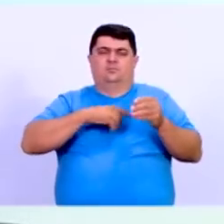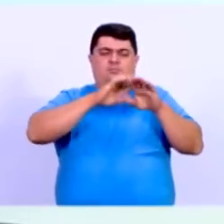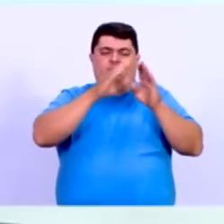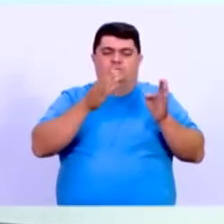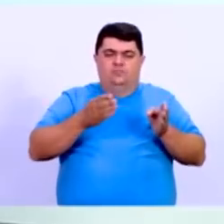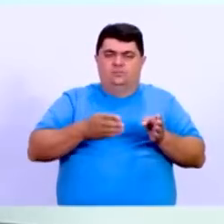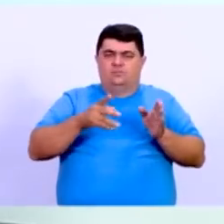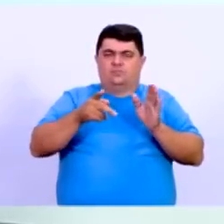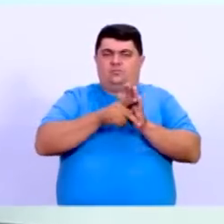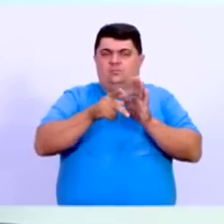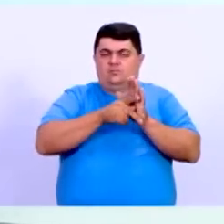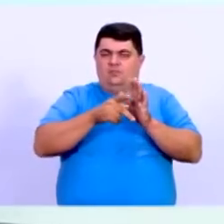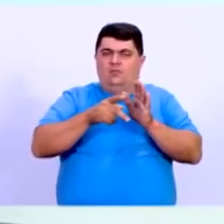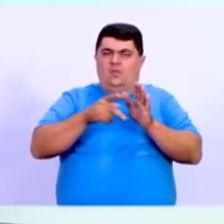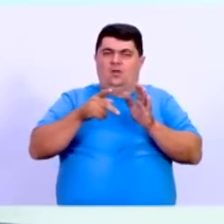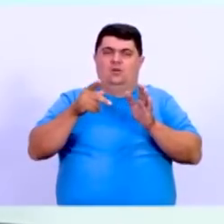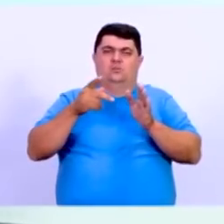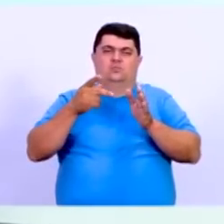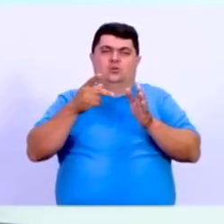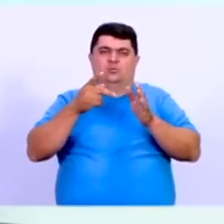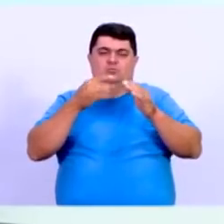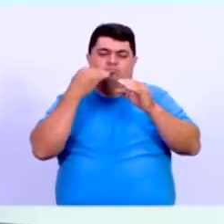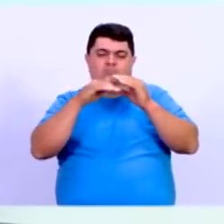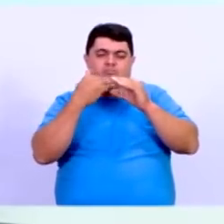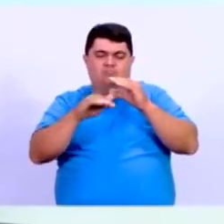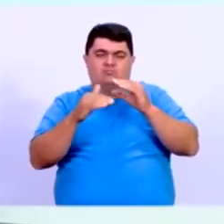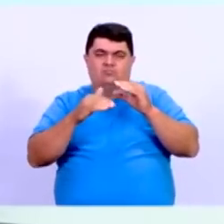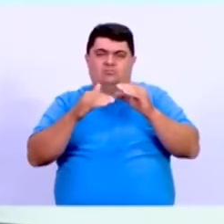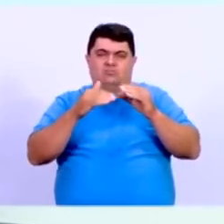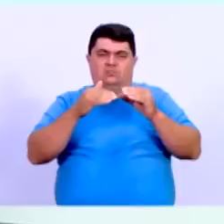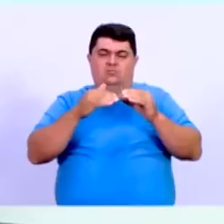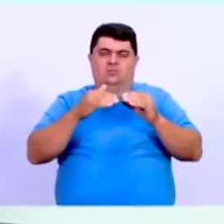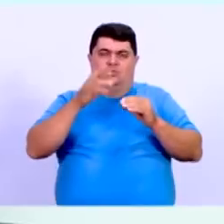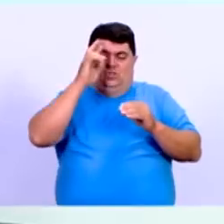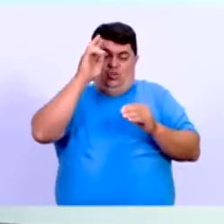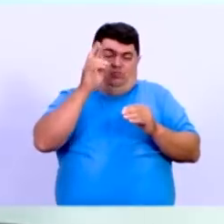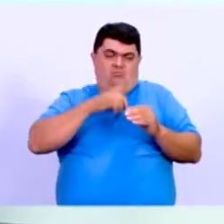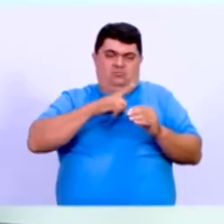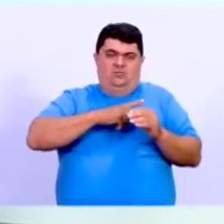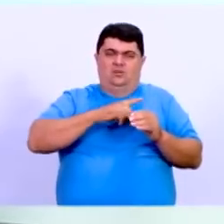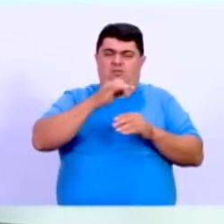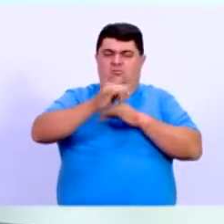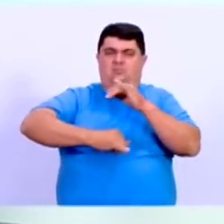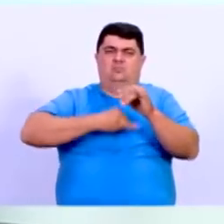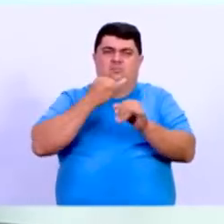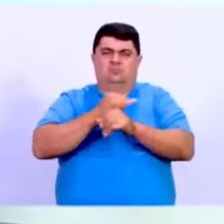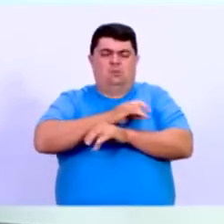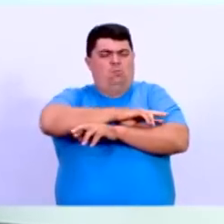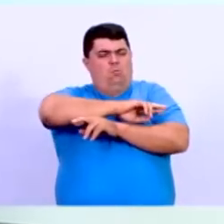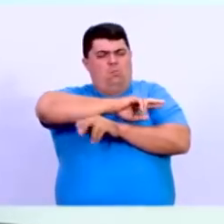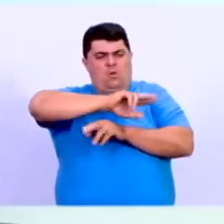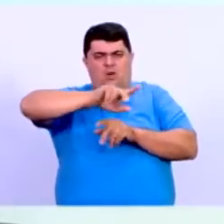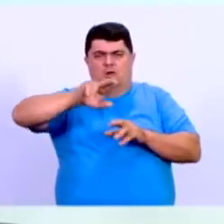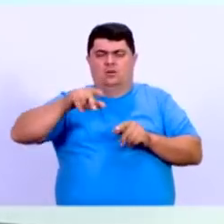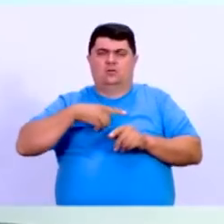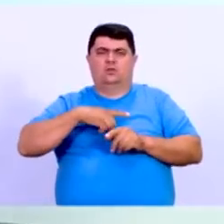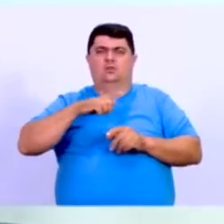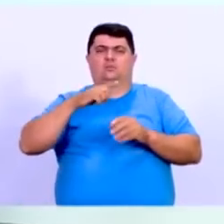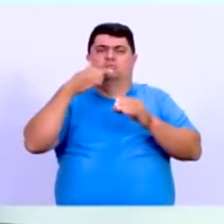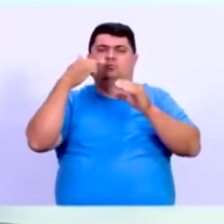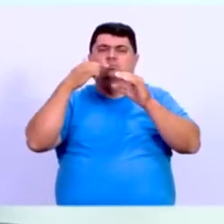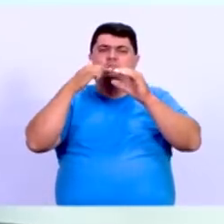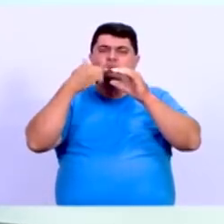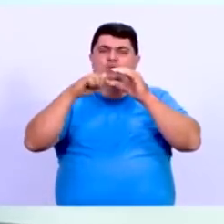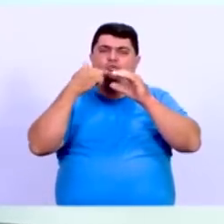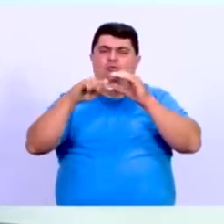e-mail na tua empresa, você utiliza aí outros serviços de e-mail nos sites aí disponíveis na internet, como por exemplo o Gmail,